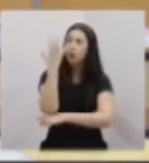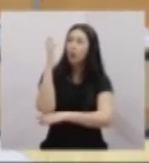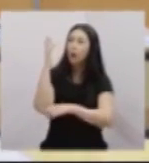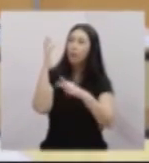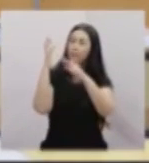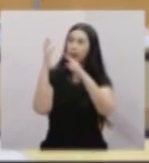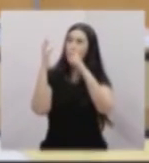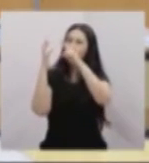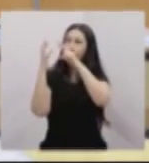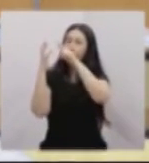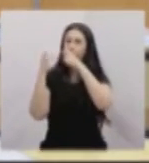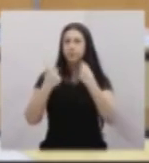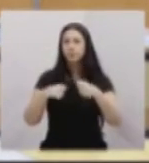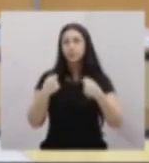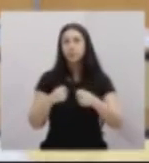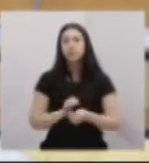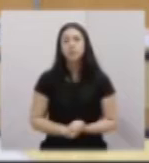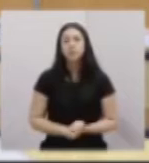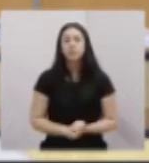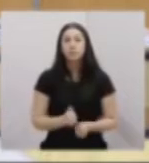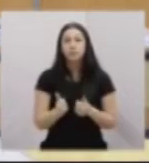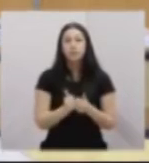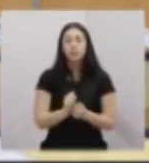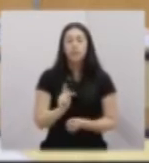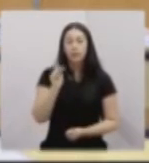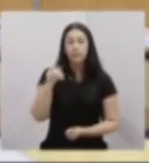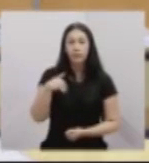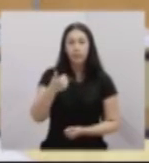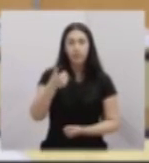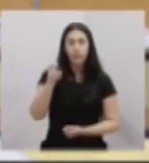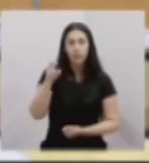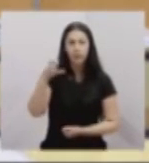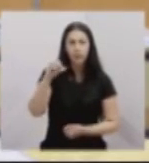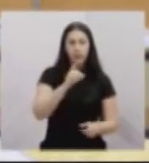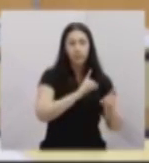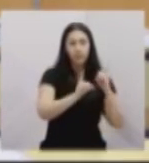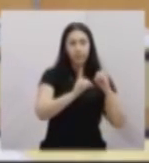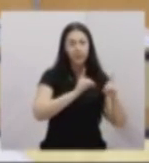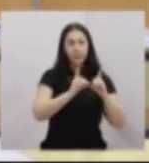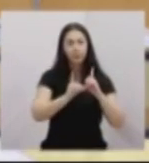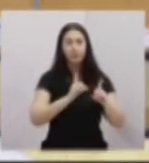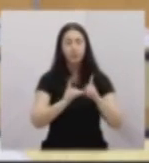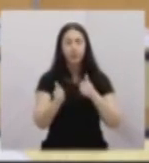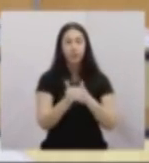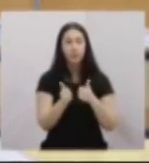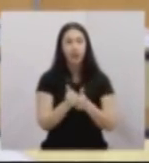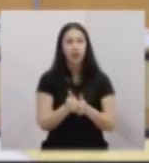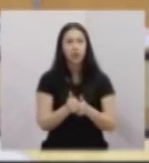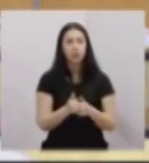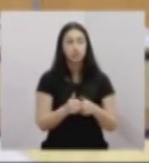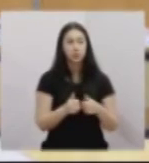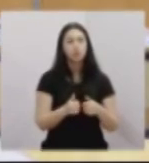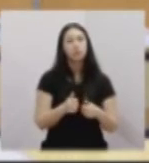árvores existente na altura do KM 159, da rodovia Presidente Dutra, em frente à churrascaria Dragão, no